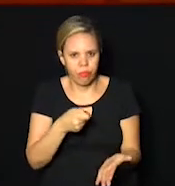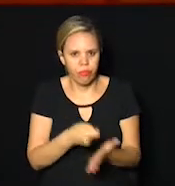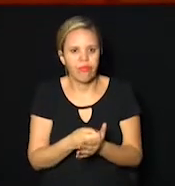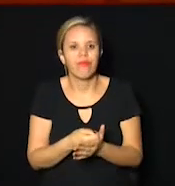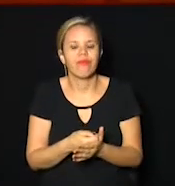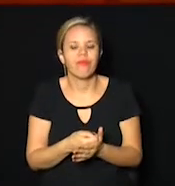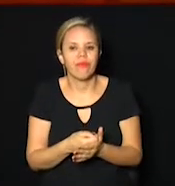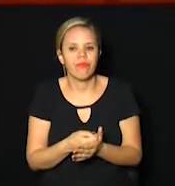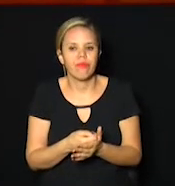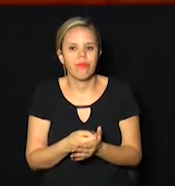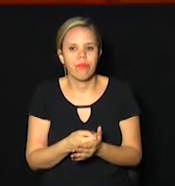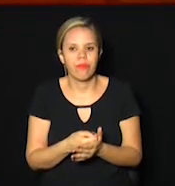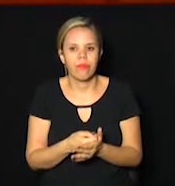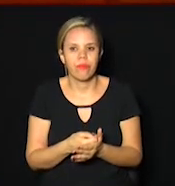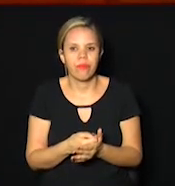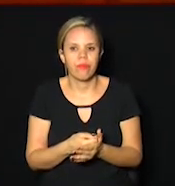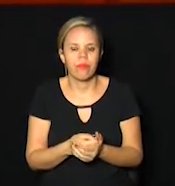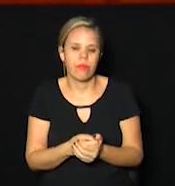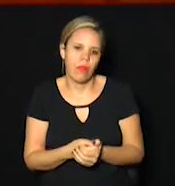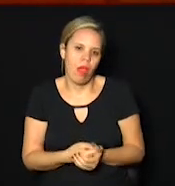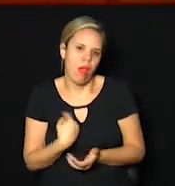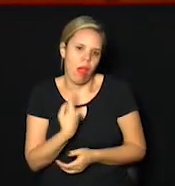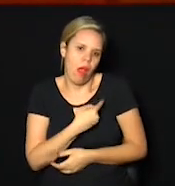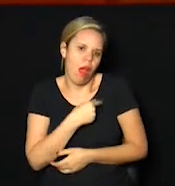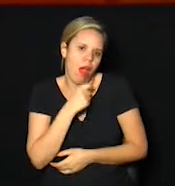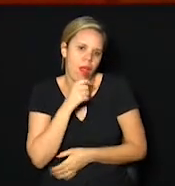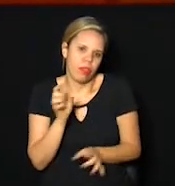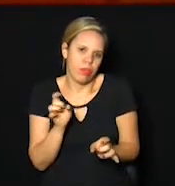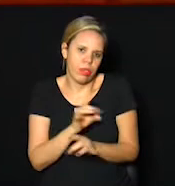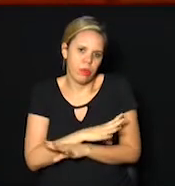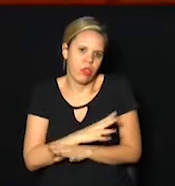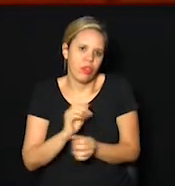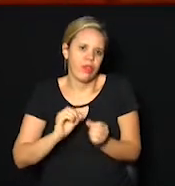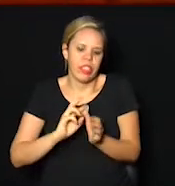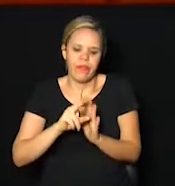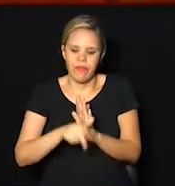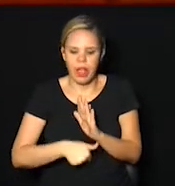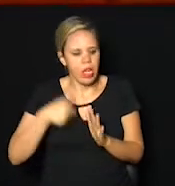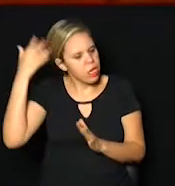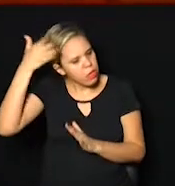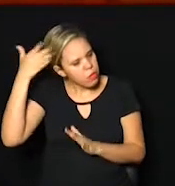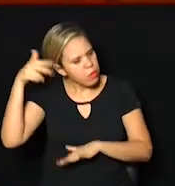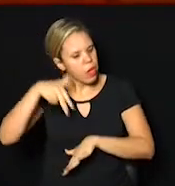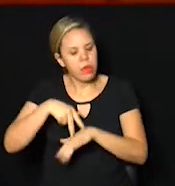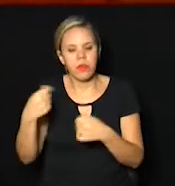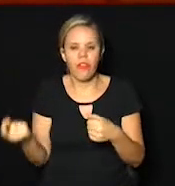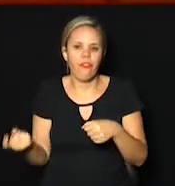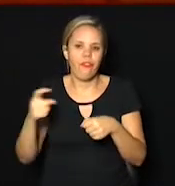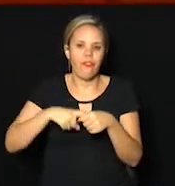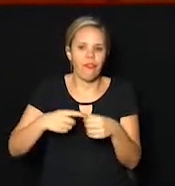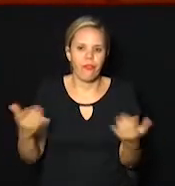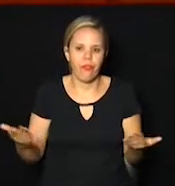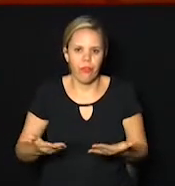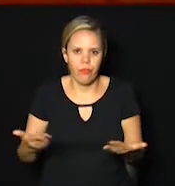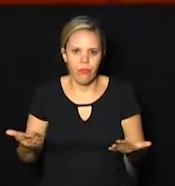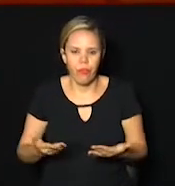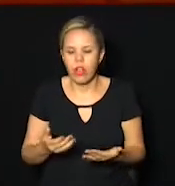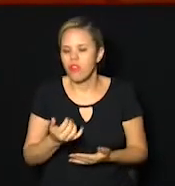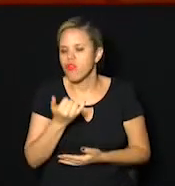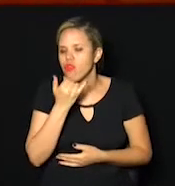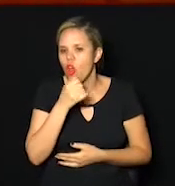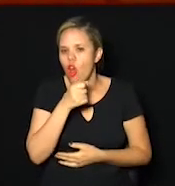instituído, e aí a gente acabou não completando o ciclo de palestras. A gente volta, então, agora, desculpem-me,